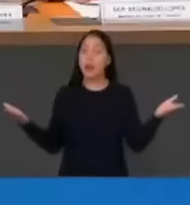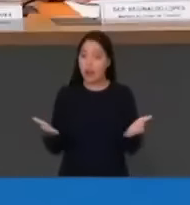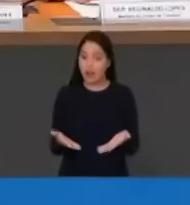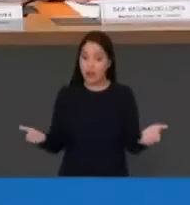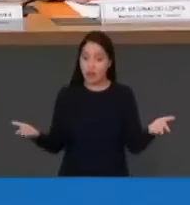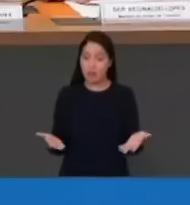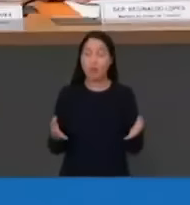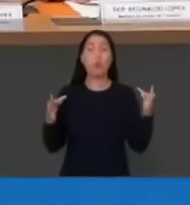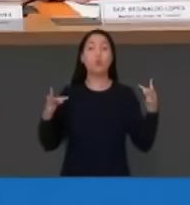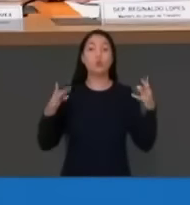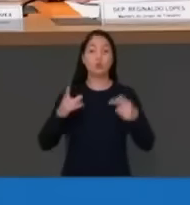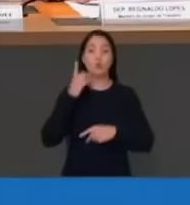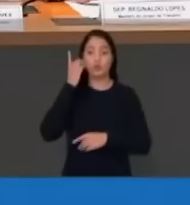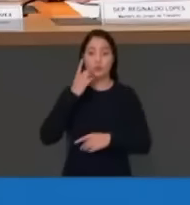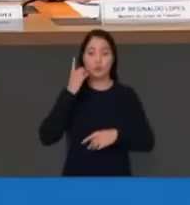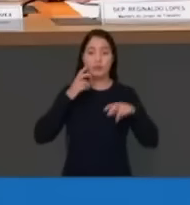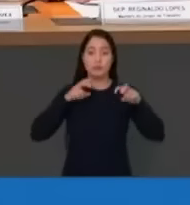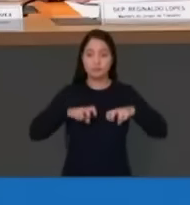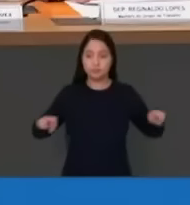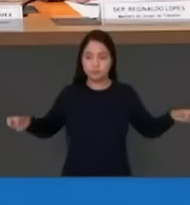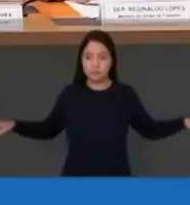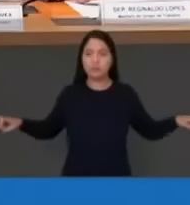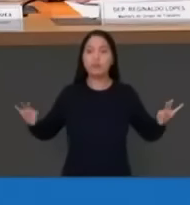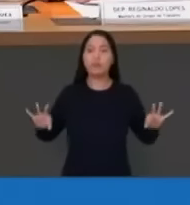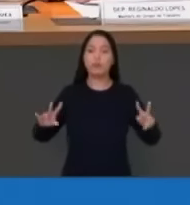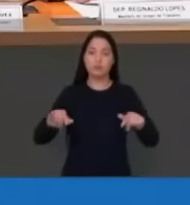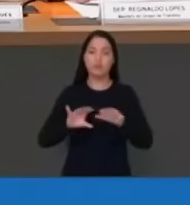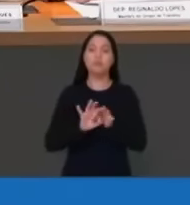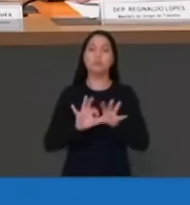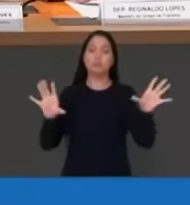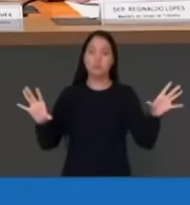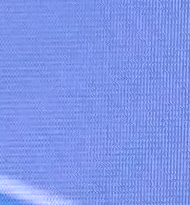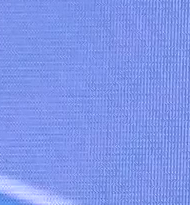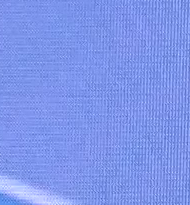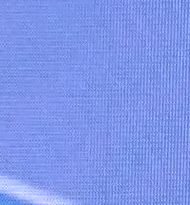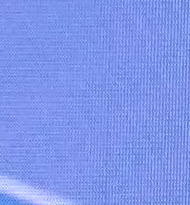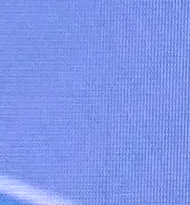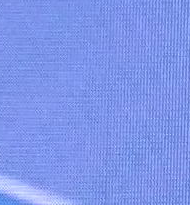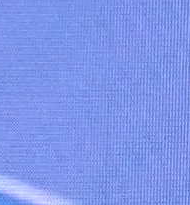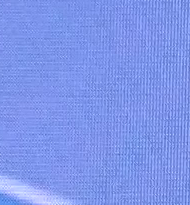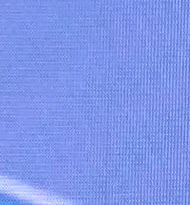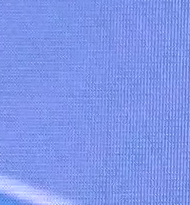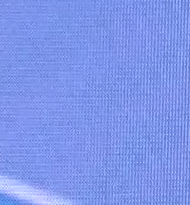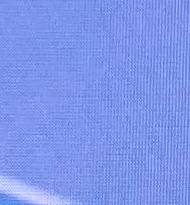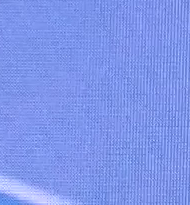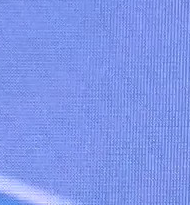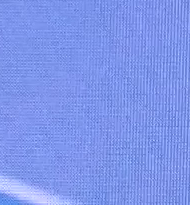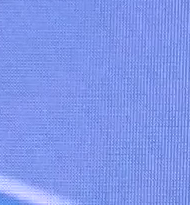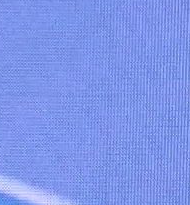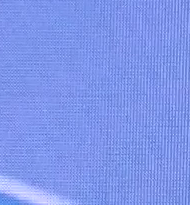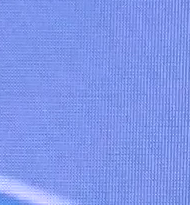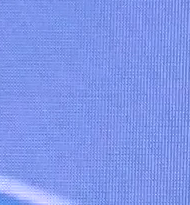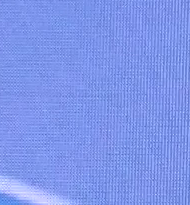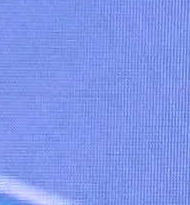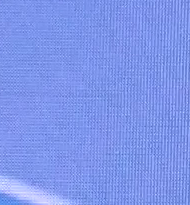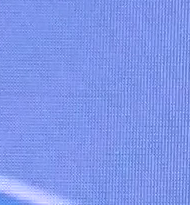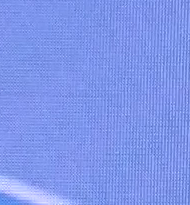eu acabei de dizer aqui que eu eu ainda gostaria de entender melhor como isso seria feito